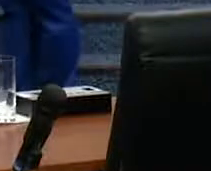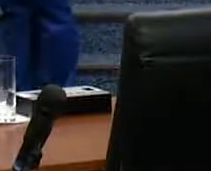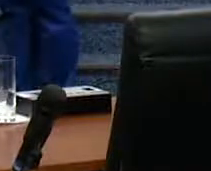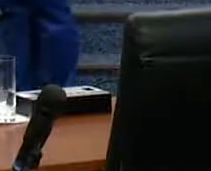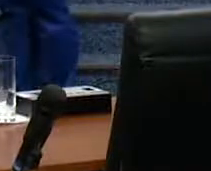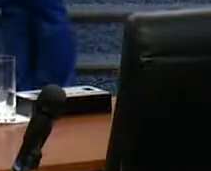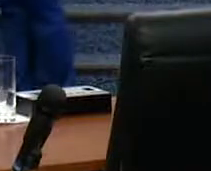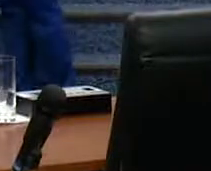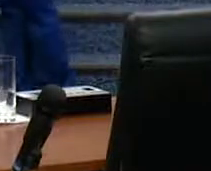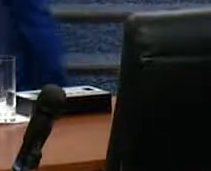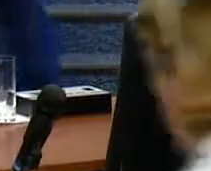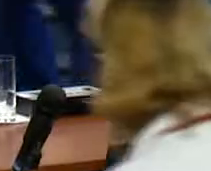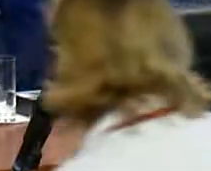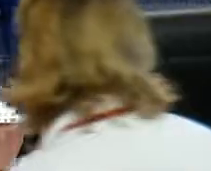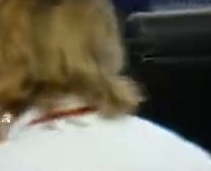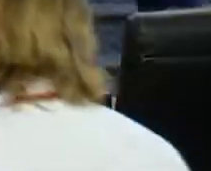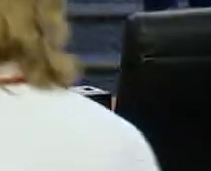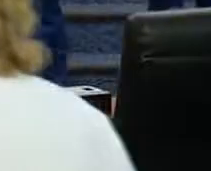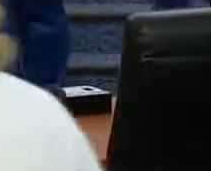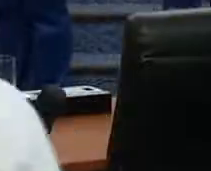Vereador Luiz Santos.